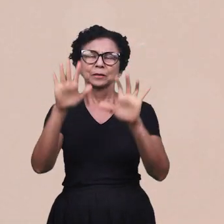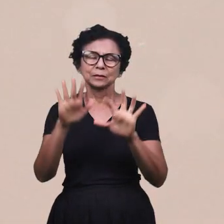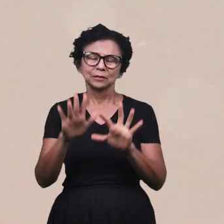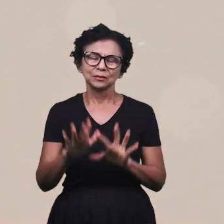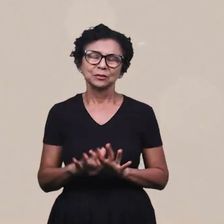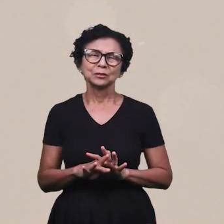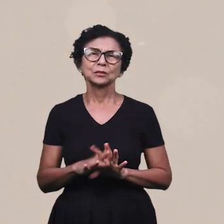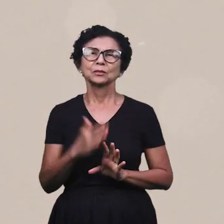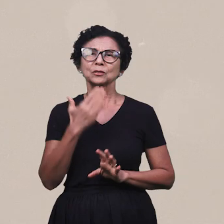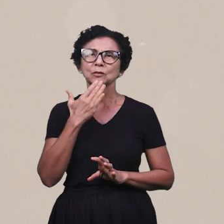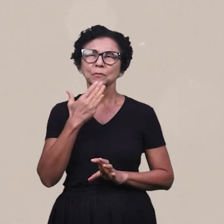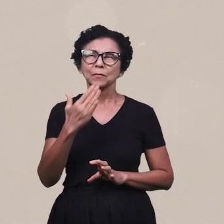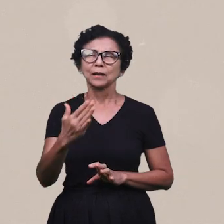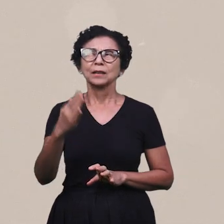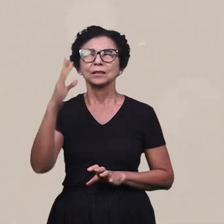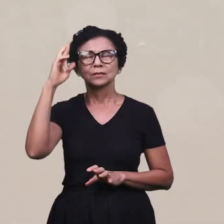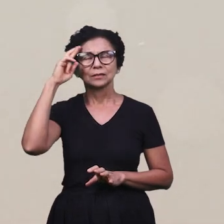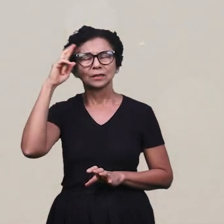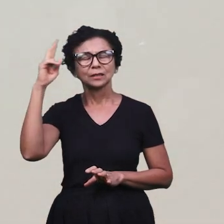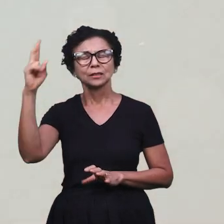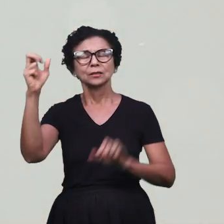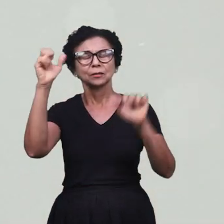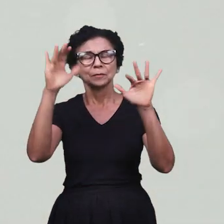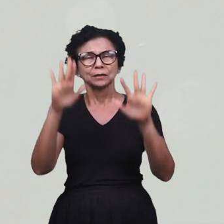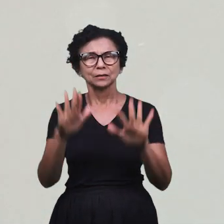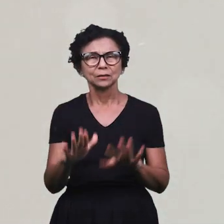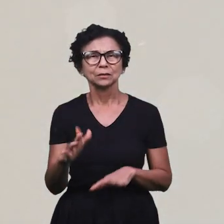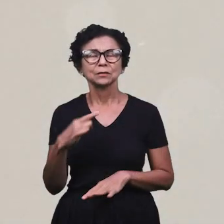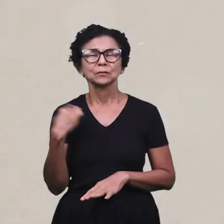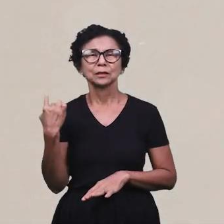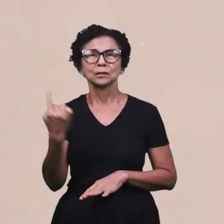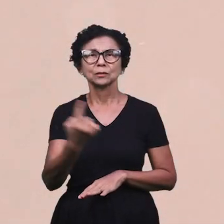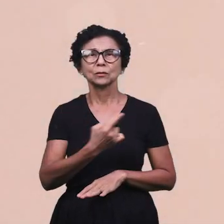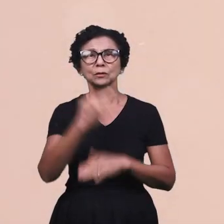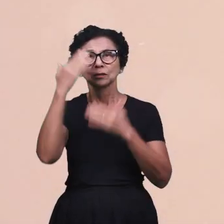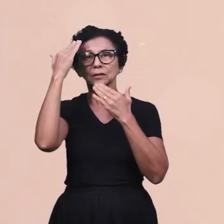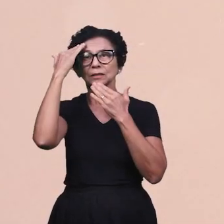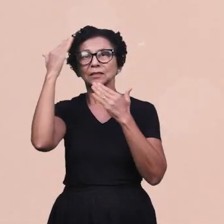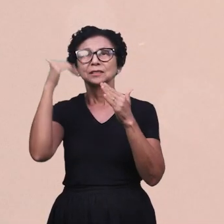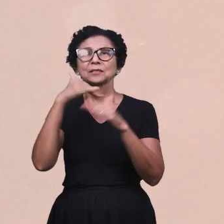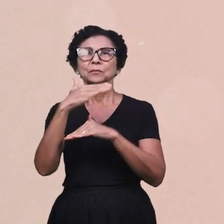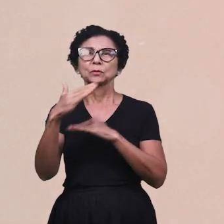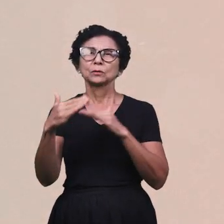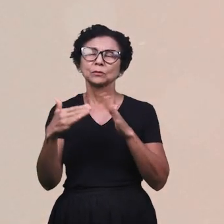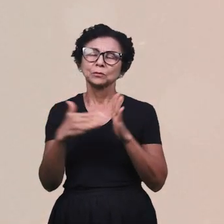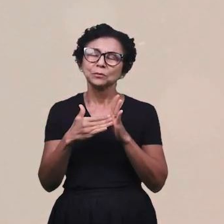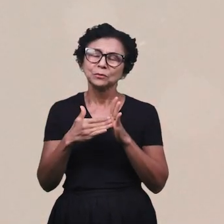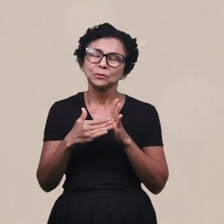Abençoe. Peço ao Senhor que abençoe a todos. Te agradeço por tudo.